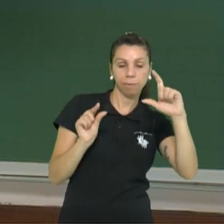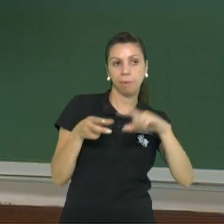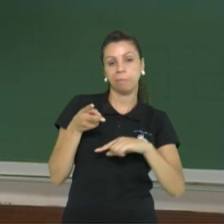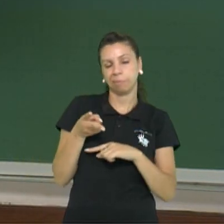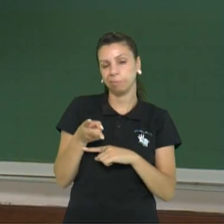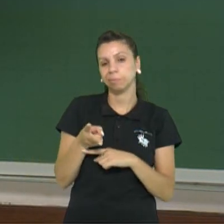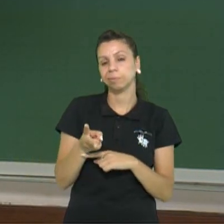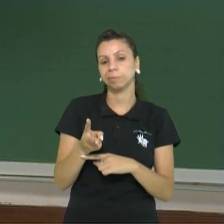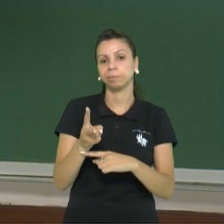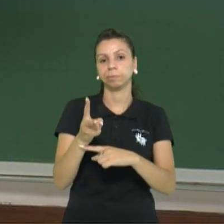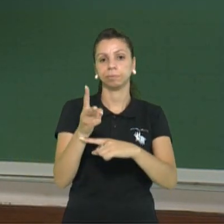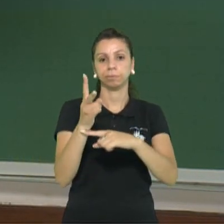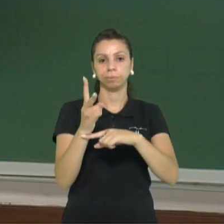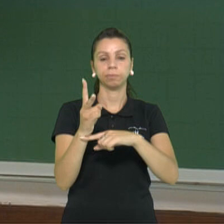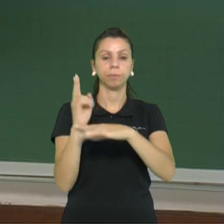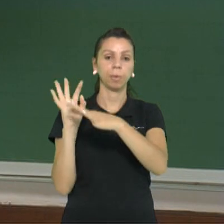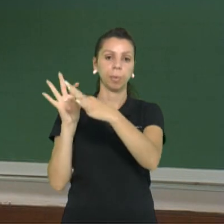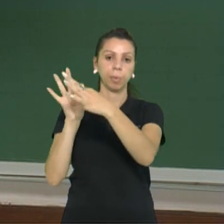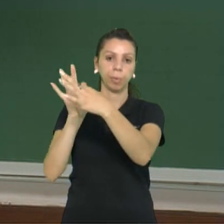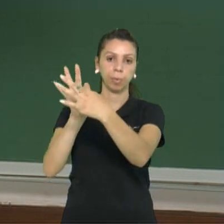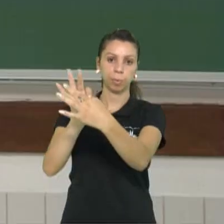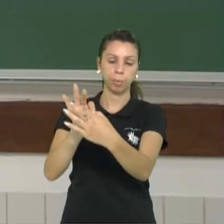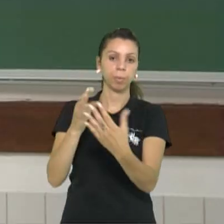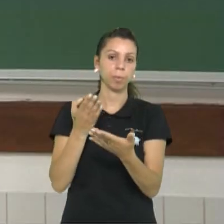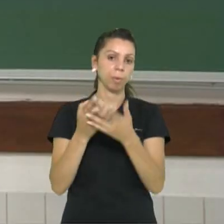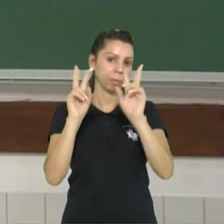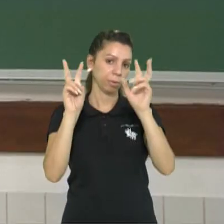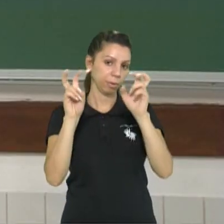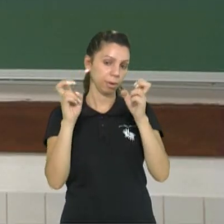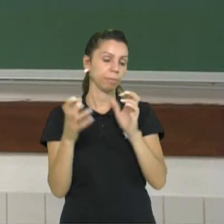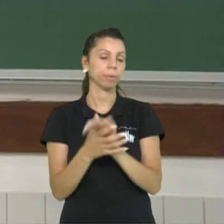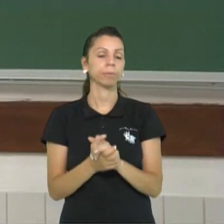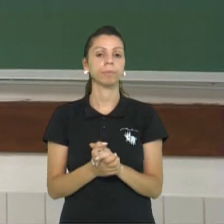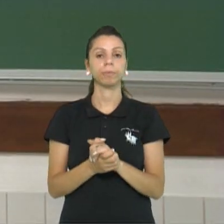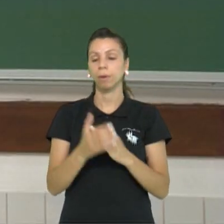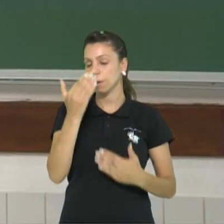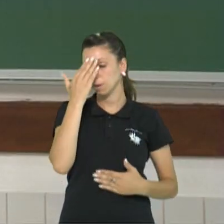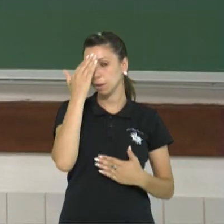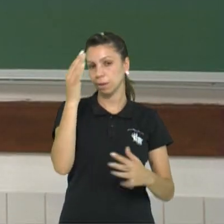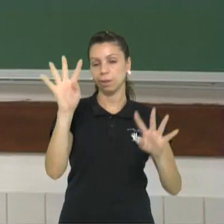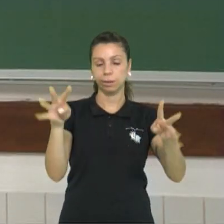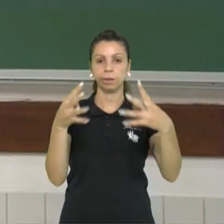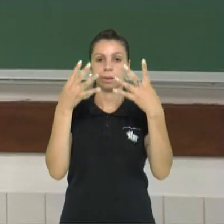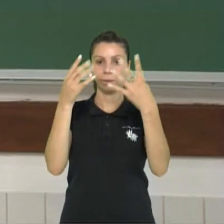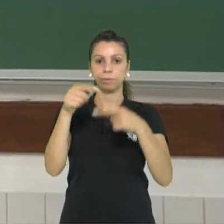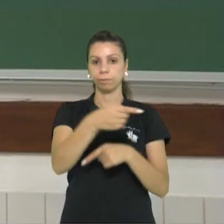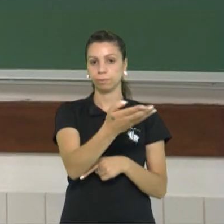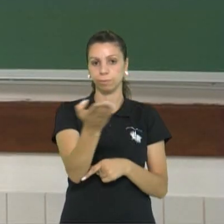aí do nosso tema de hoje. Agradeço a atenção de